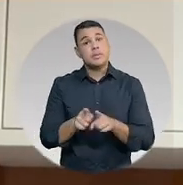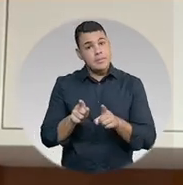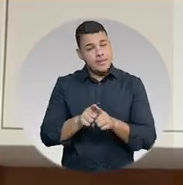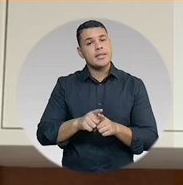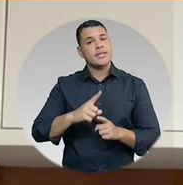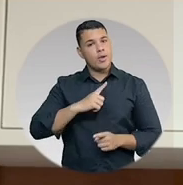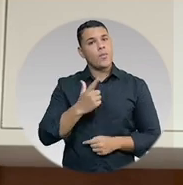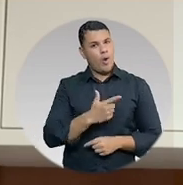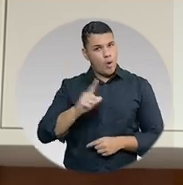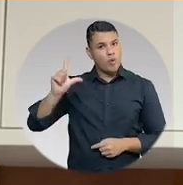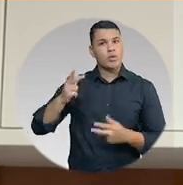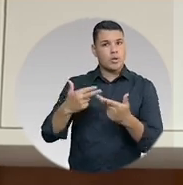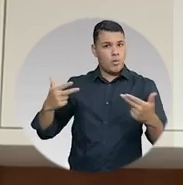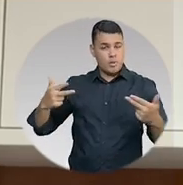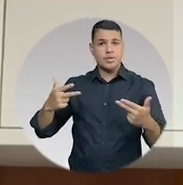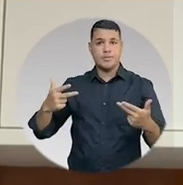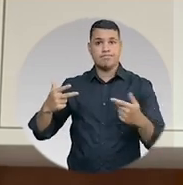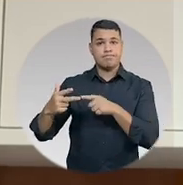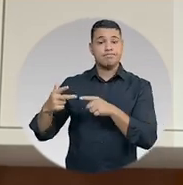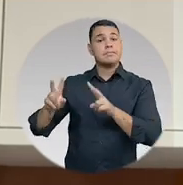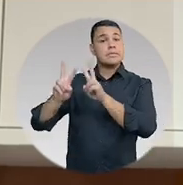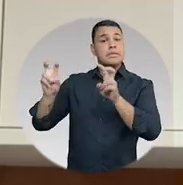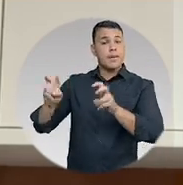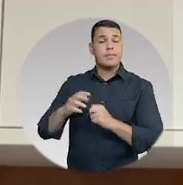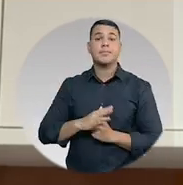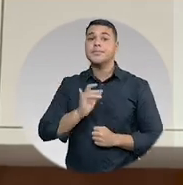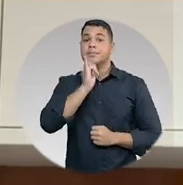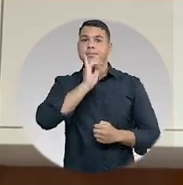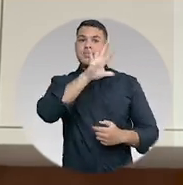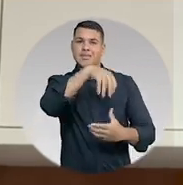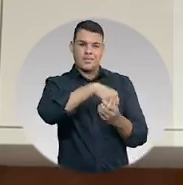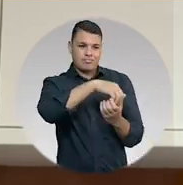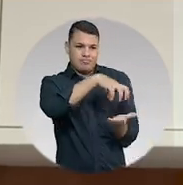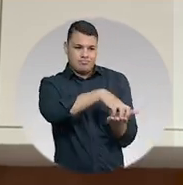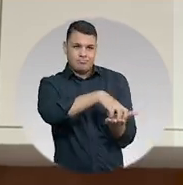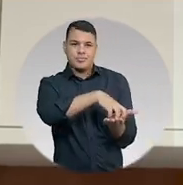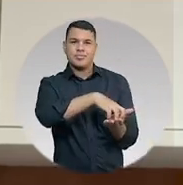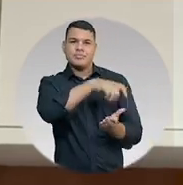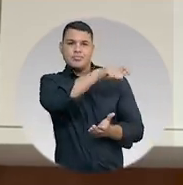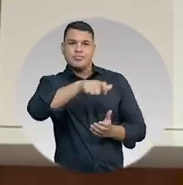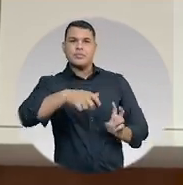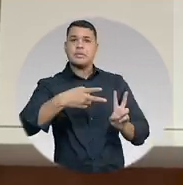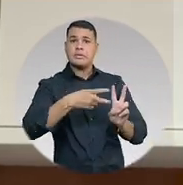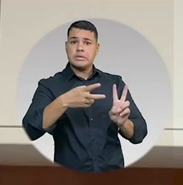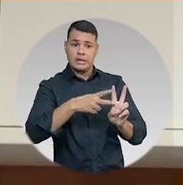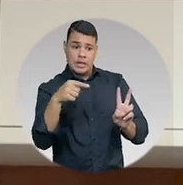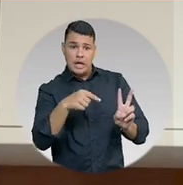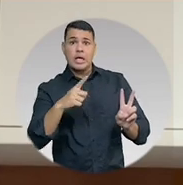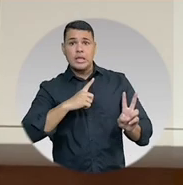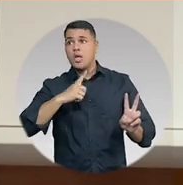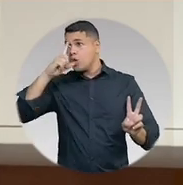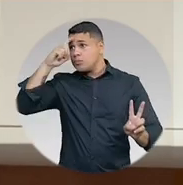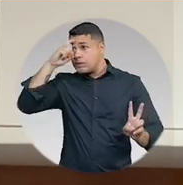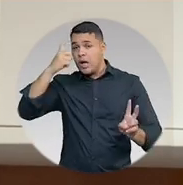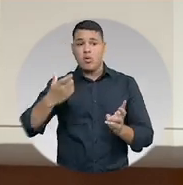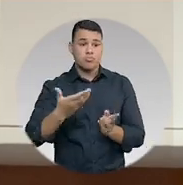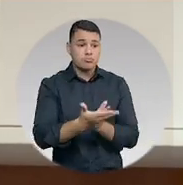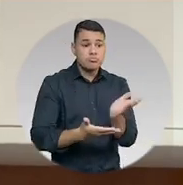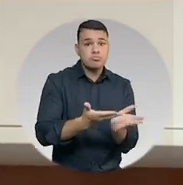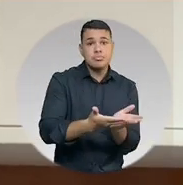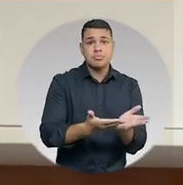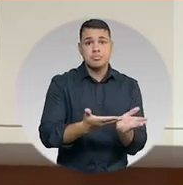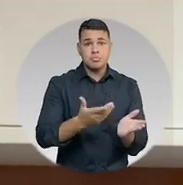com que muitas dessas aldeias, né, estão localizadas em municípios onde a assistência obstétrica